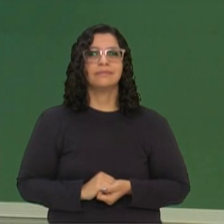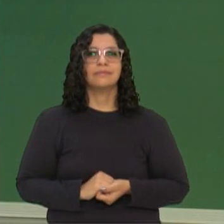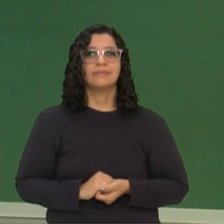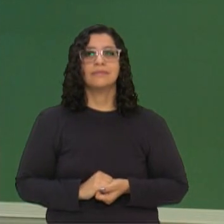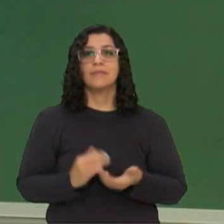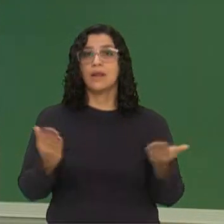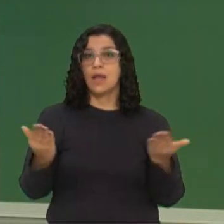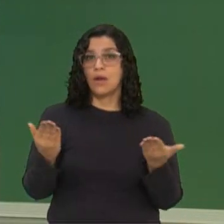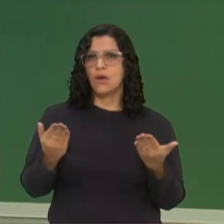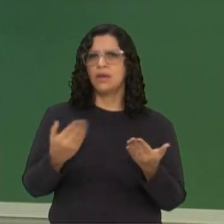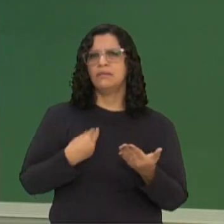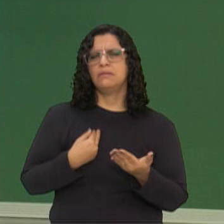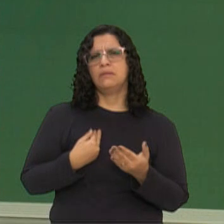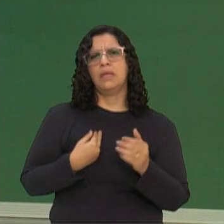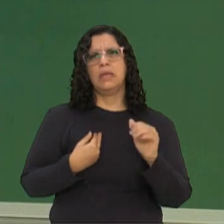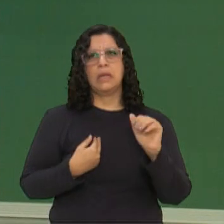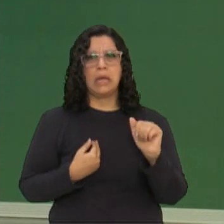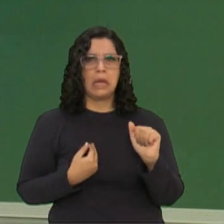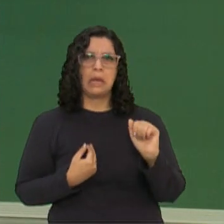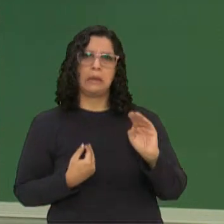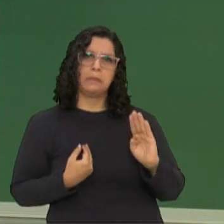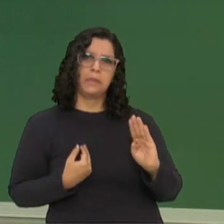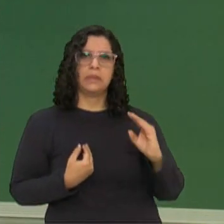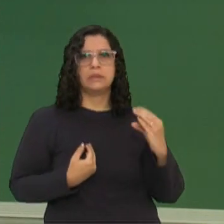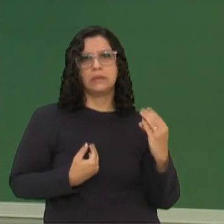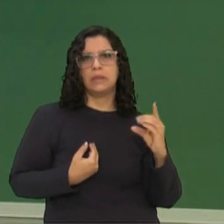Então, nós temos nas opções entre as que eu li aqui,